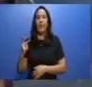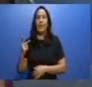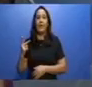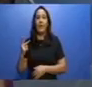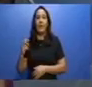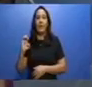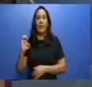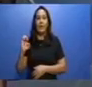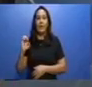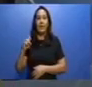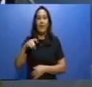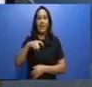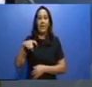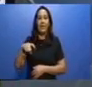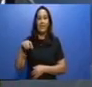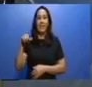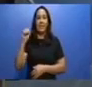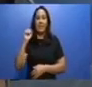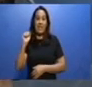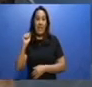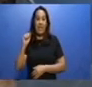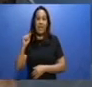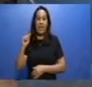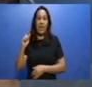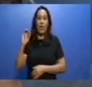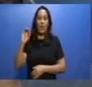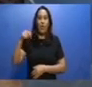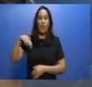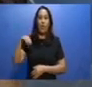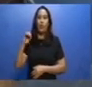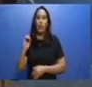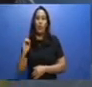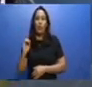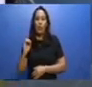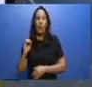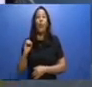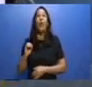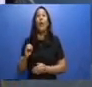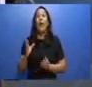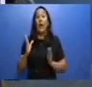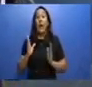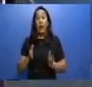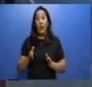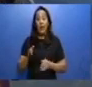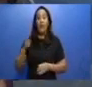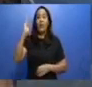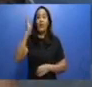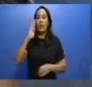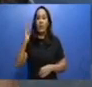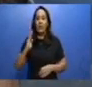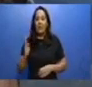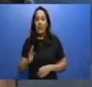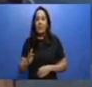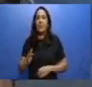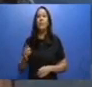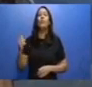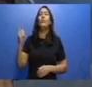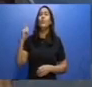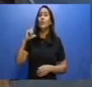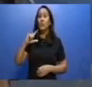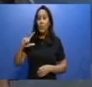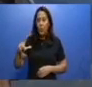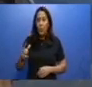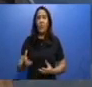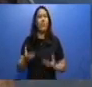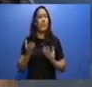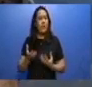O que é isso? É o que o Brasil quer ser. O Brasil é pentacampeão e ele quer ser